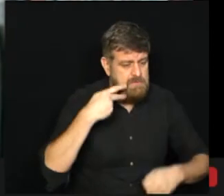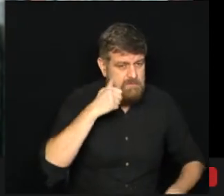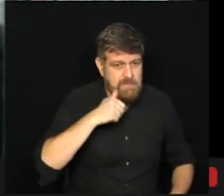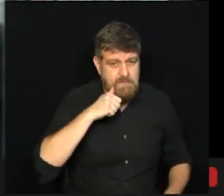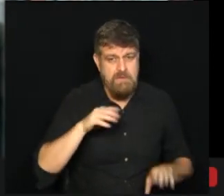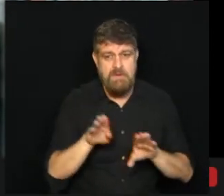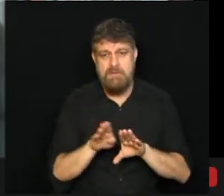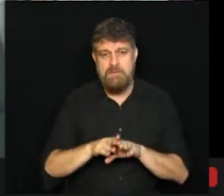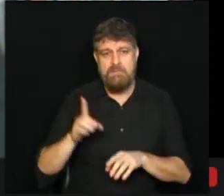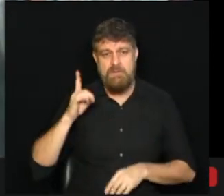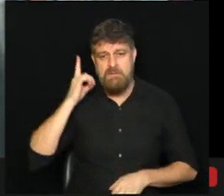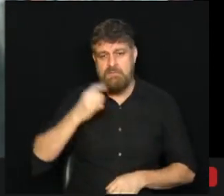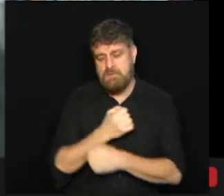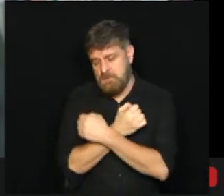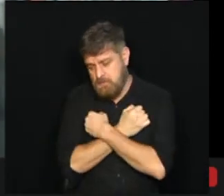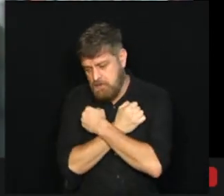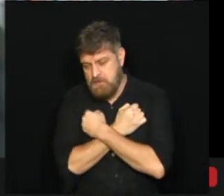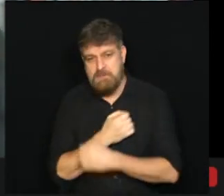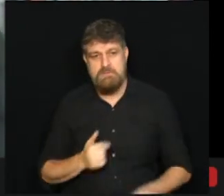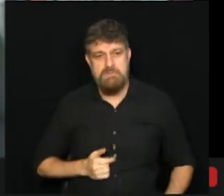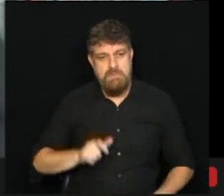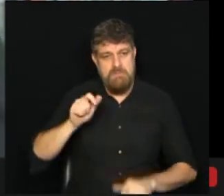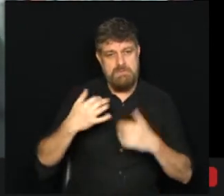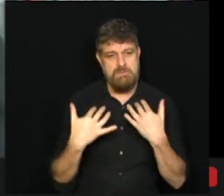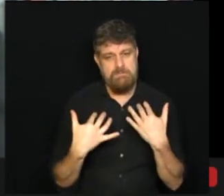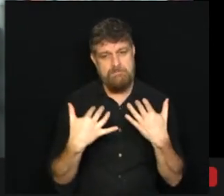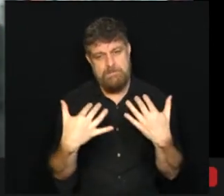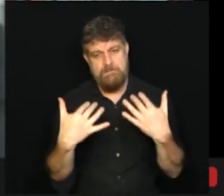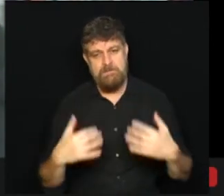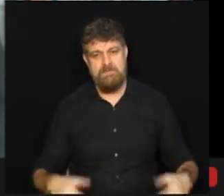parlamentar Emídio e aos que aqui estiveram.